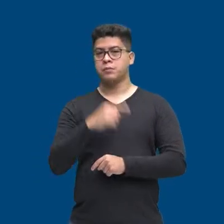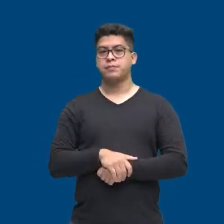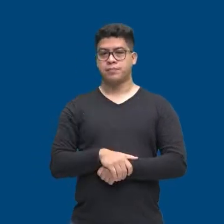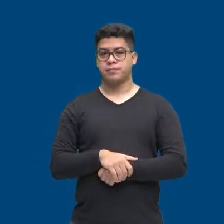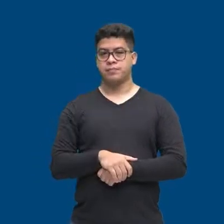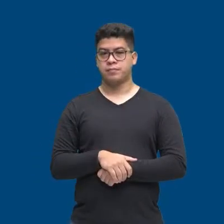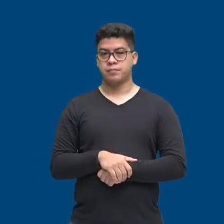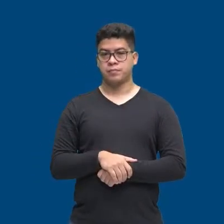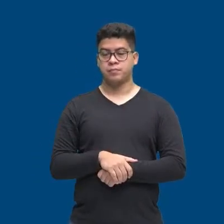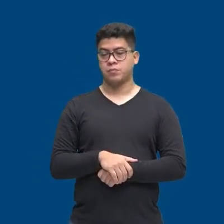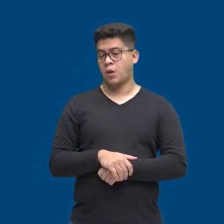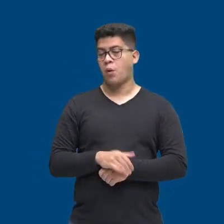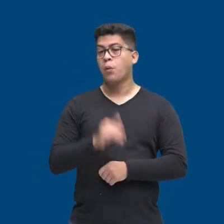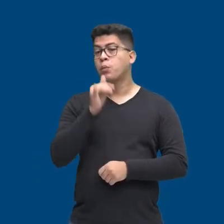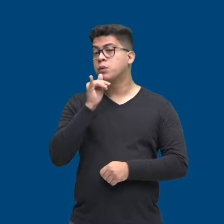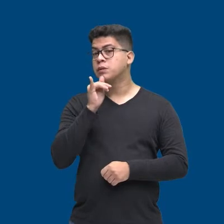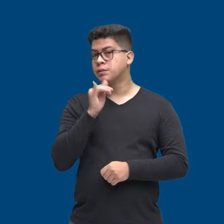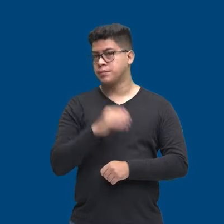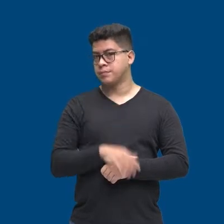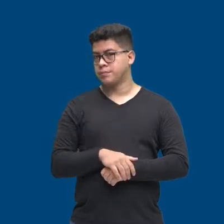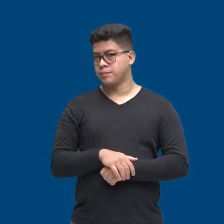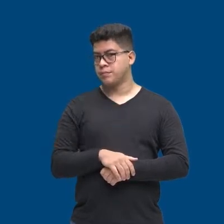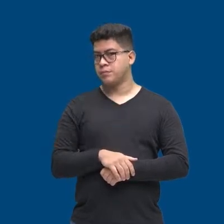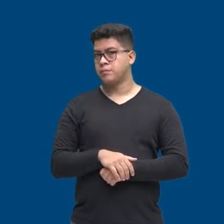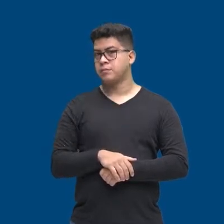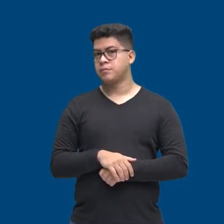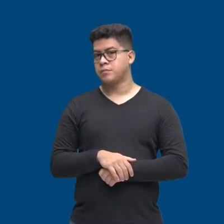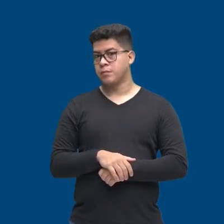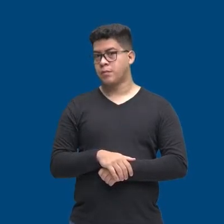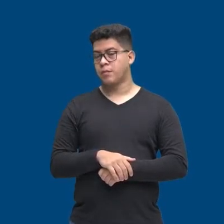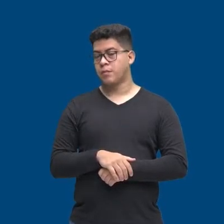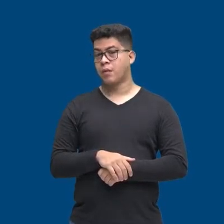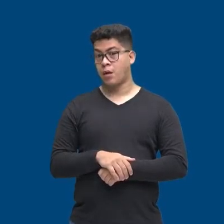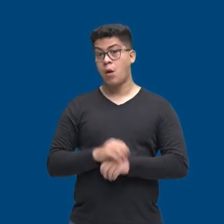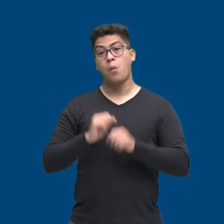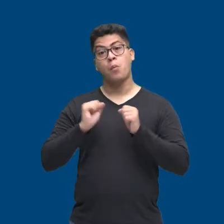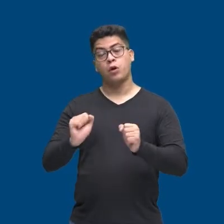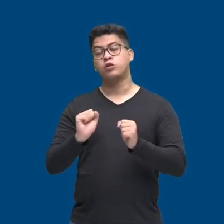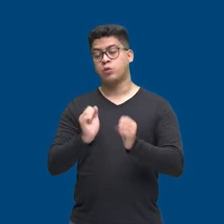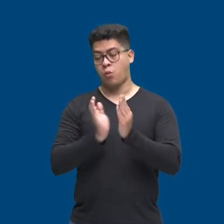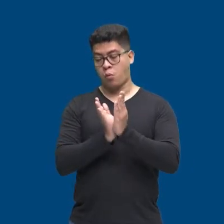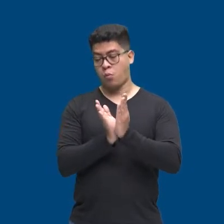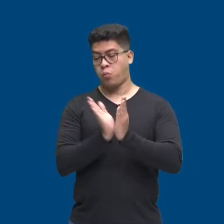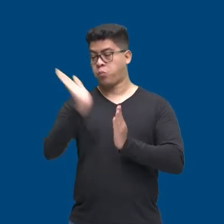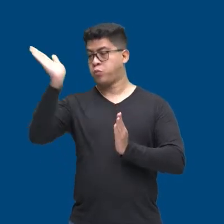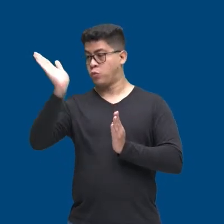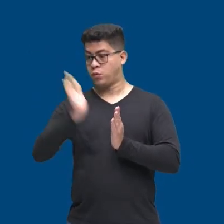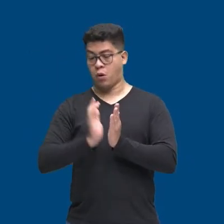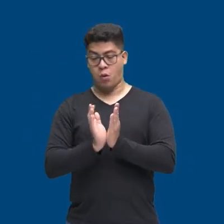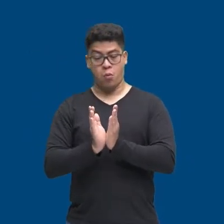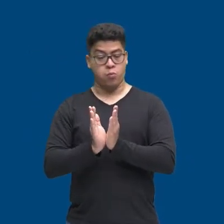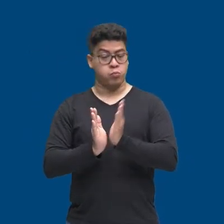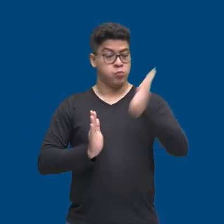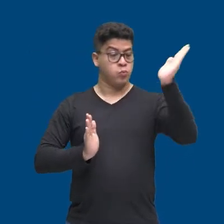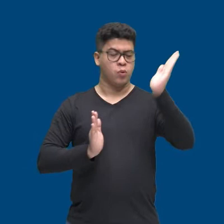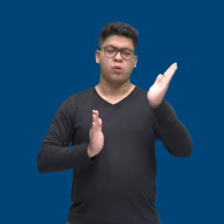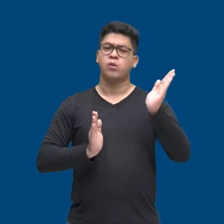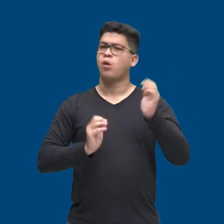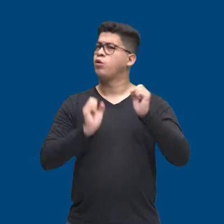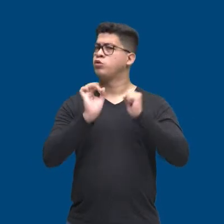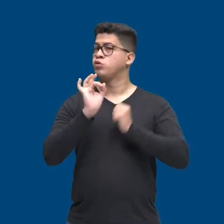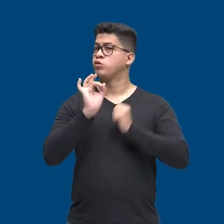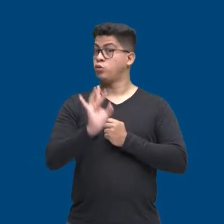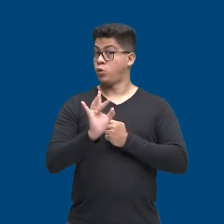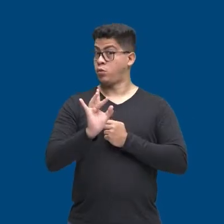supor que ele está aqui então ele pode vir para cá ele pode vir para cá ele pode descer tá